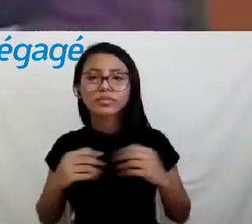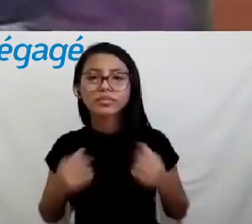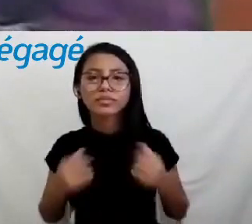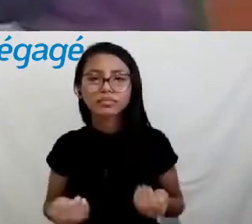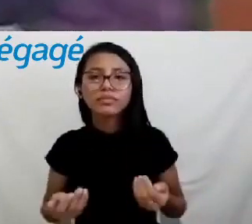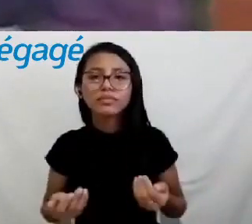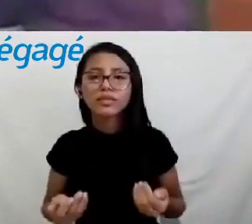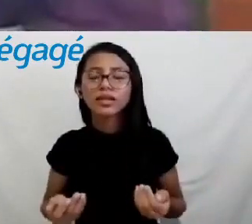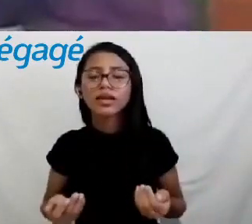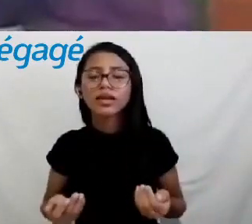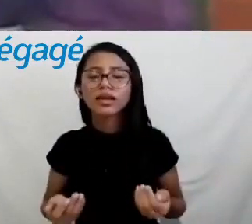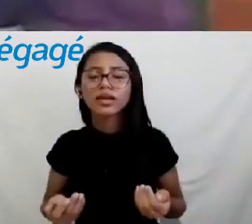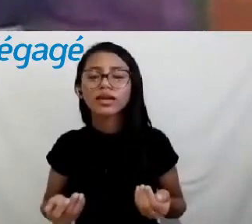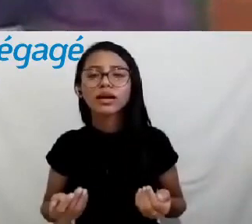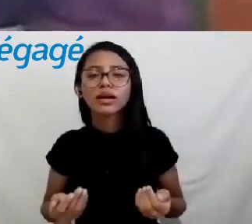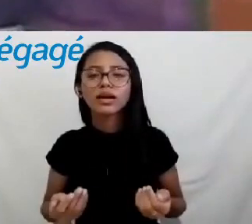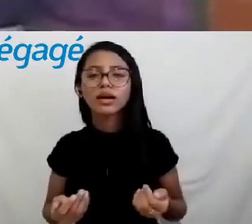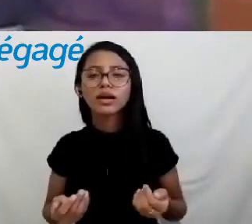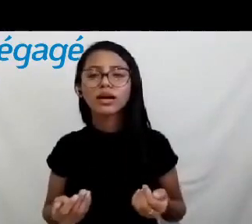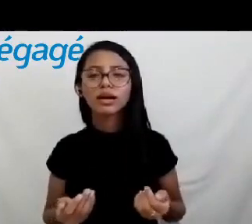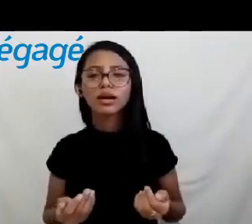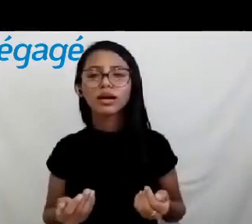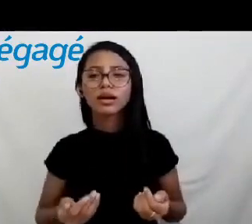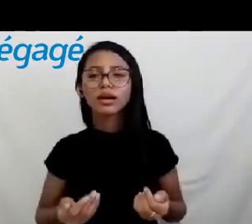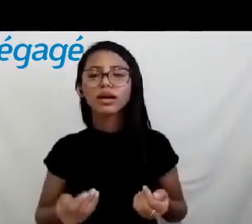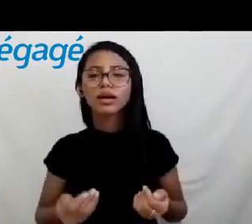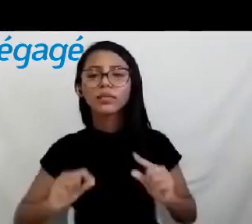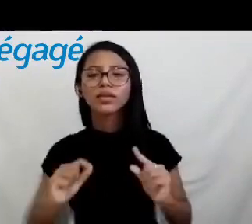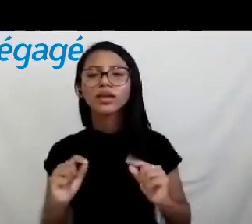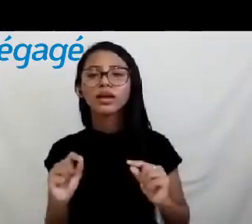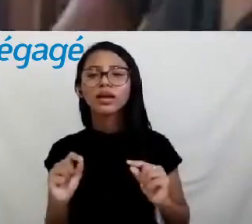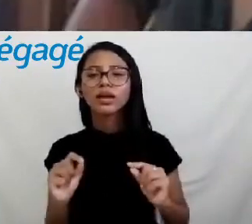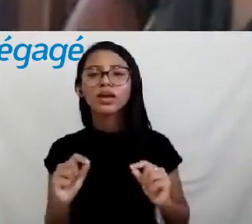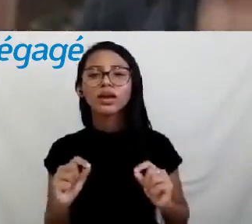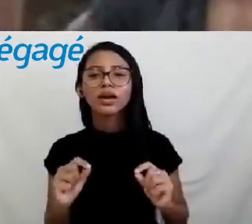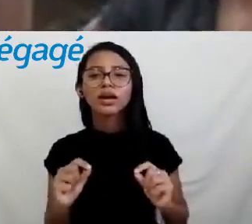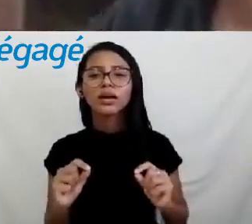nada, não precisa. Eu acho que a fenomenologia, ela já é tão forte,